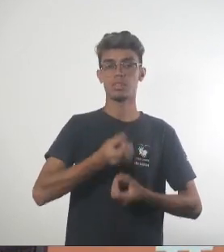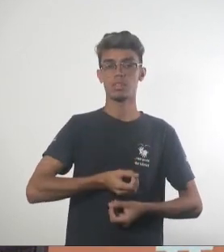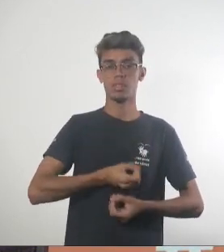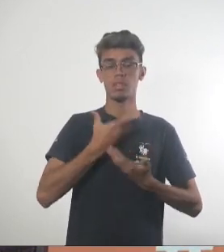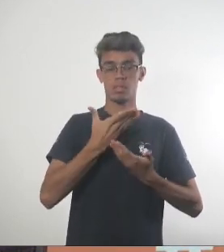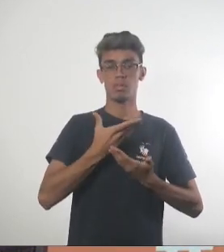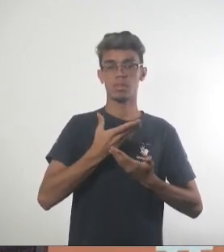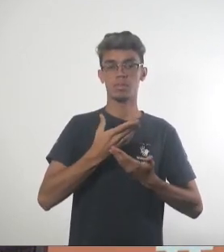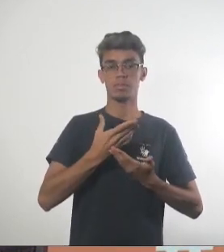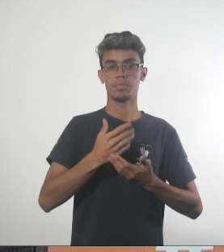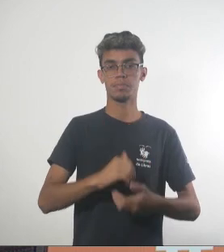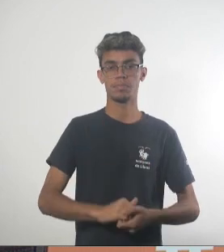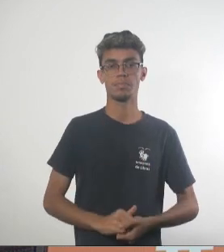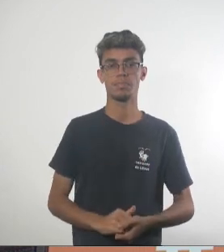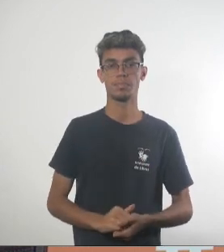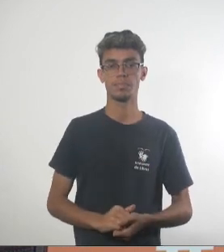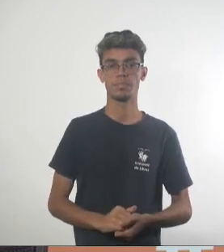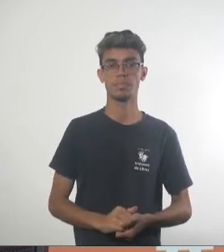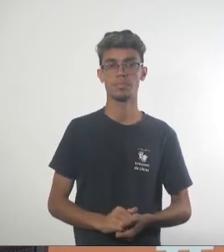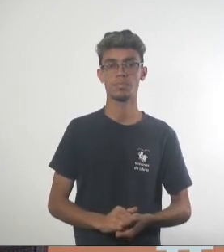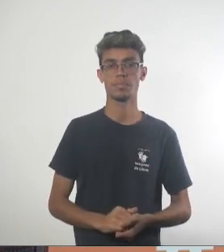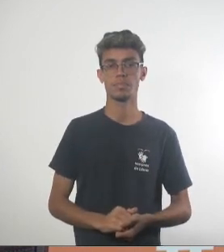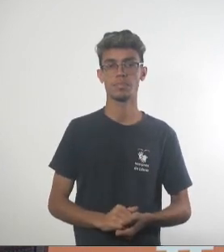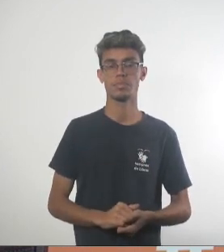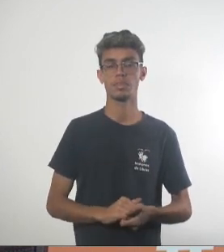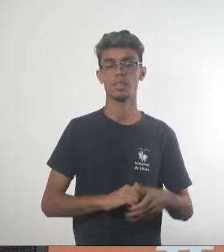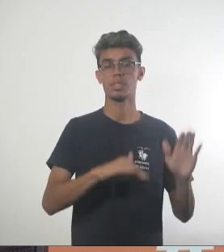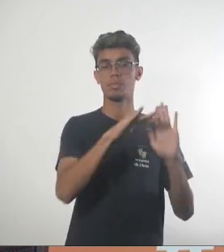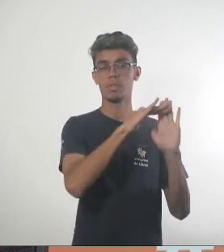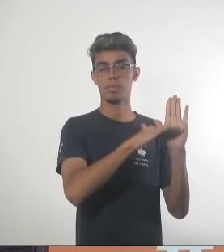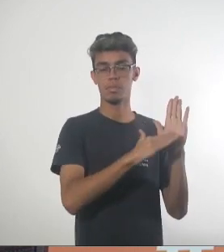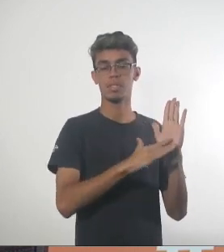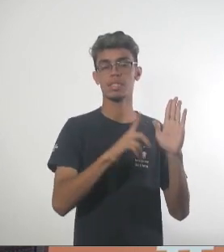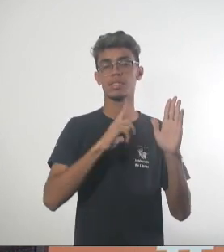forma oportuna e tomar as ações necessárias caso haja alguma mudança aí na situação.